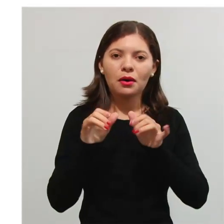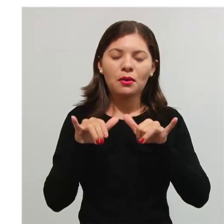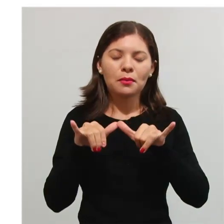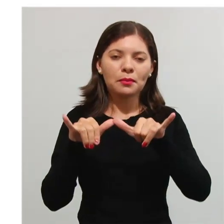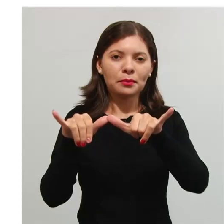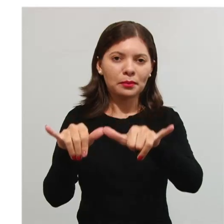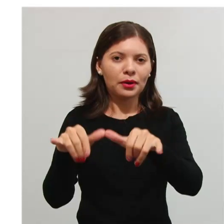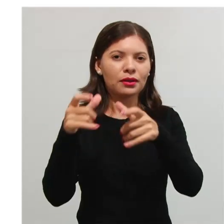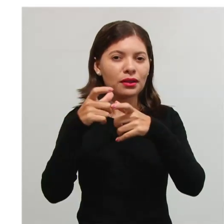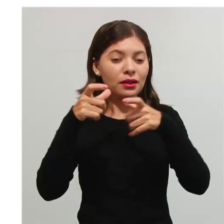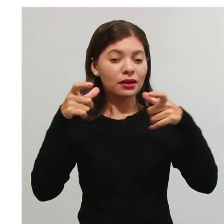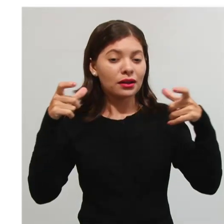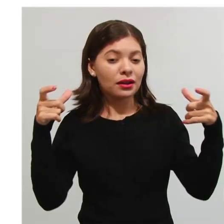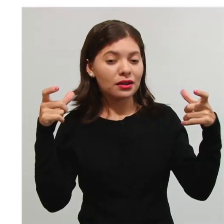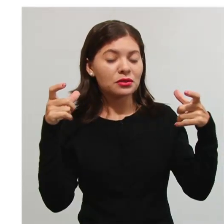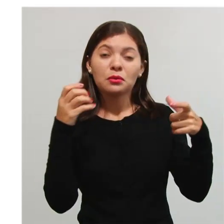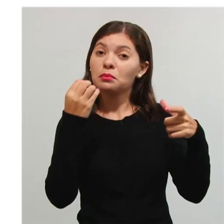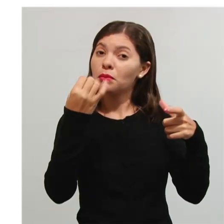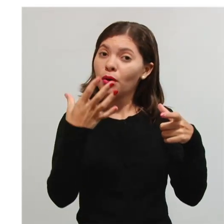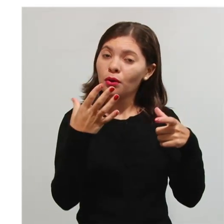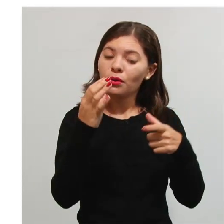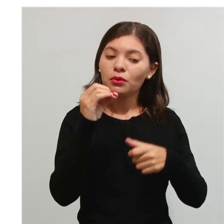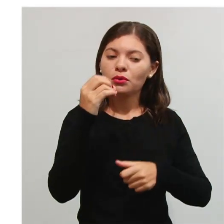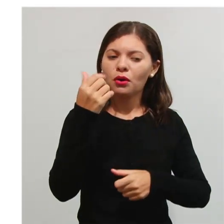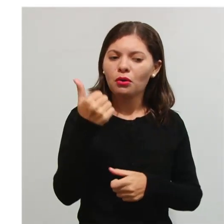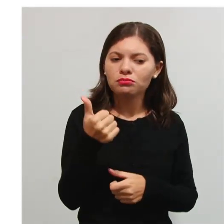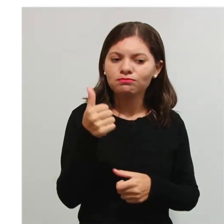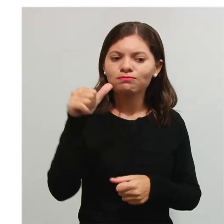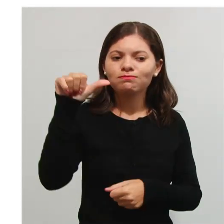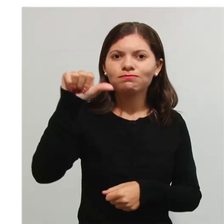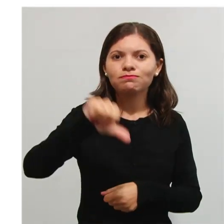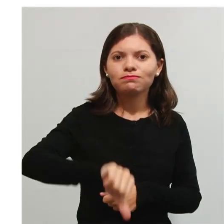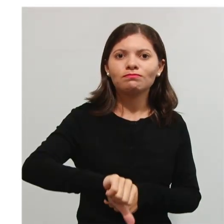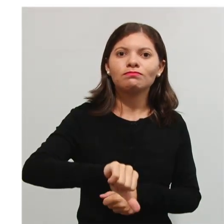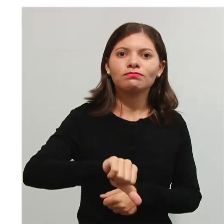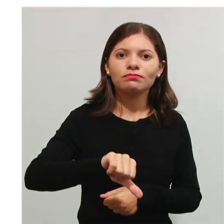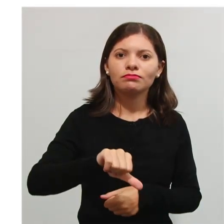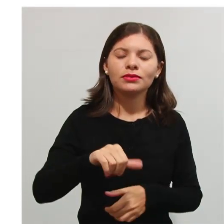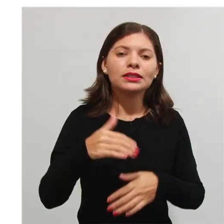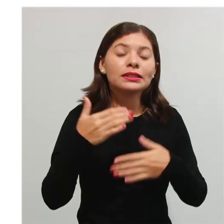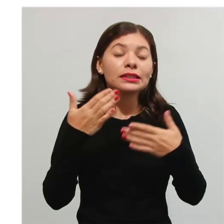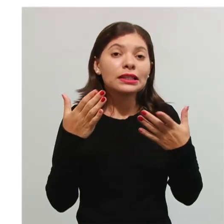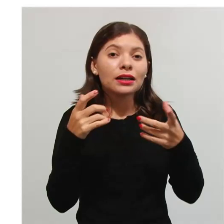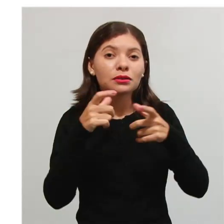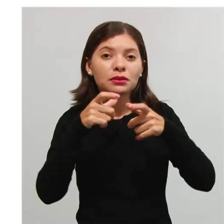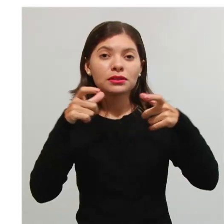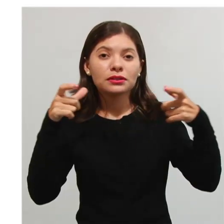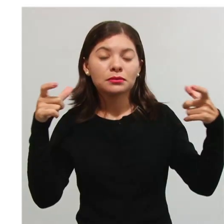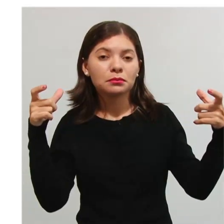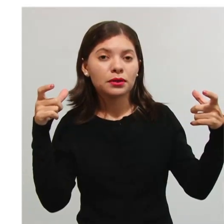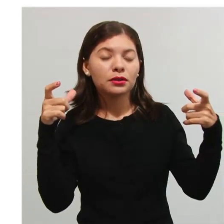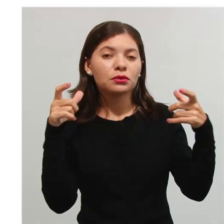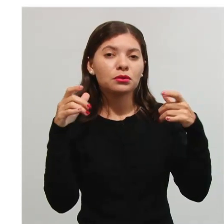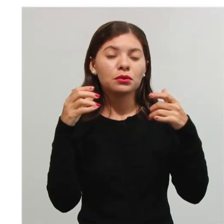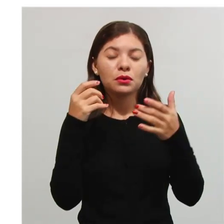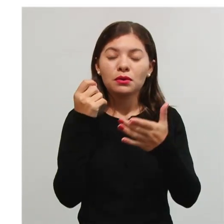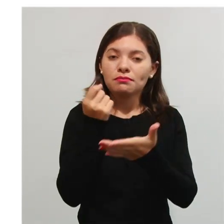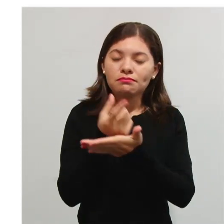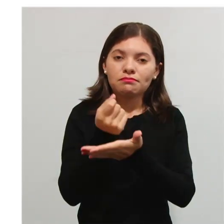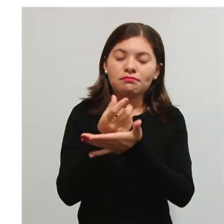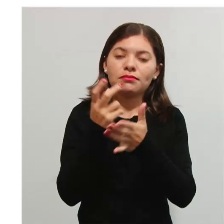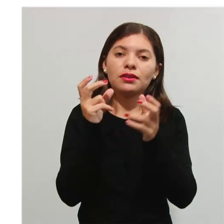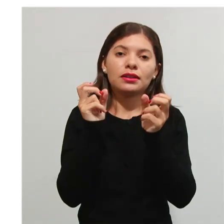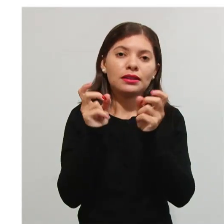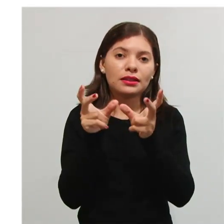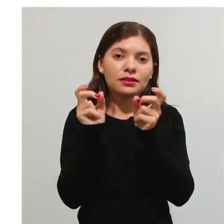crescimento estável ou estagnado? Será que esse crescimento desse mercado que você identificou que